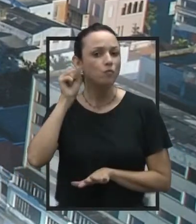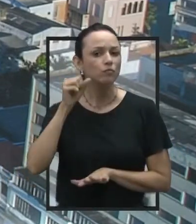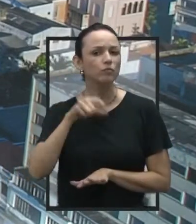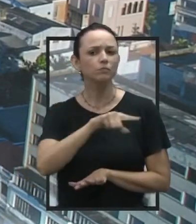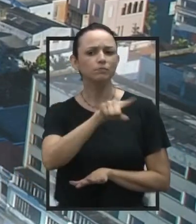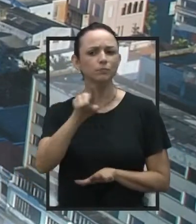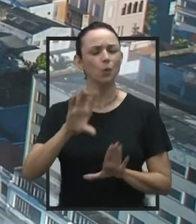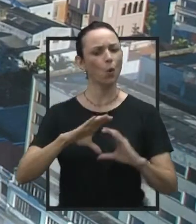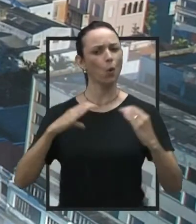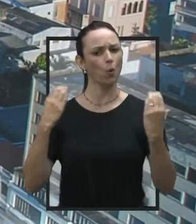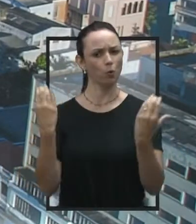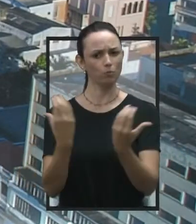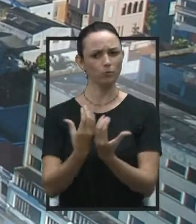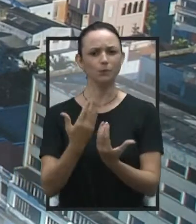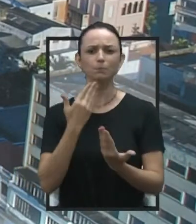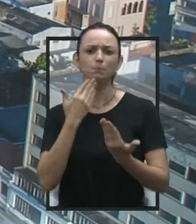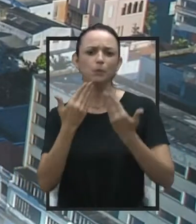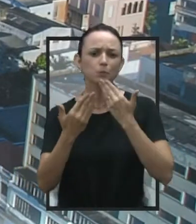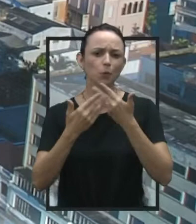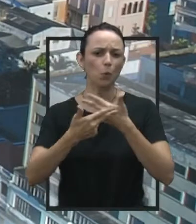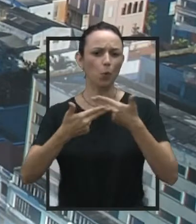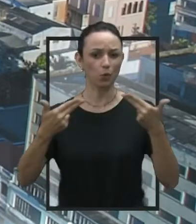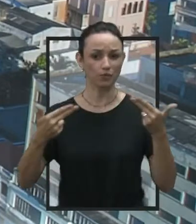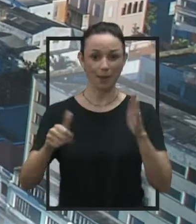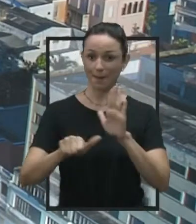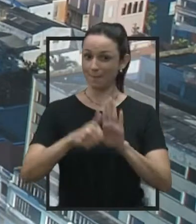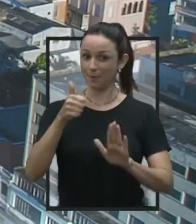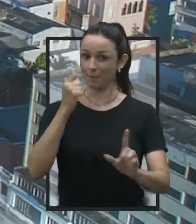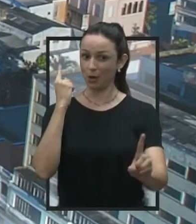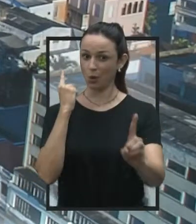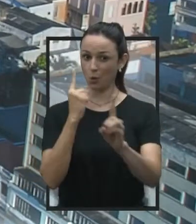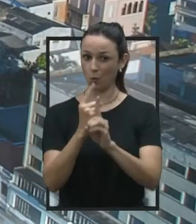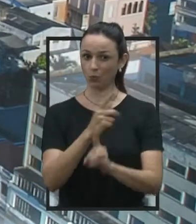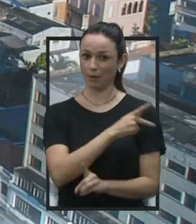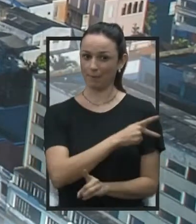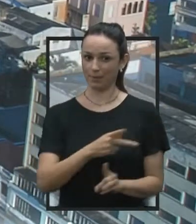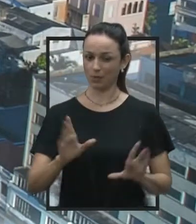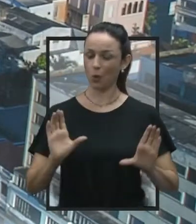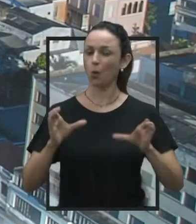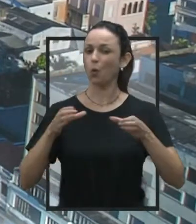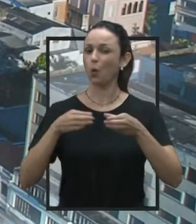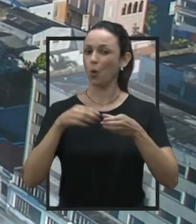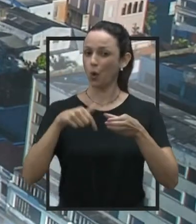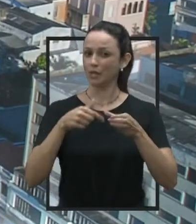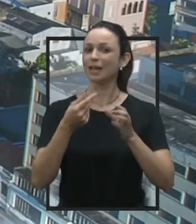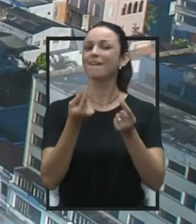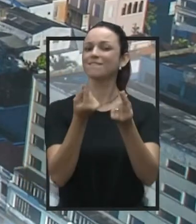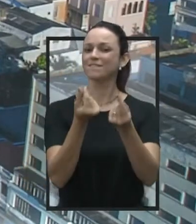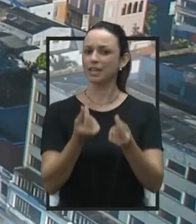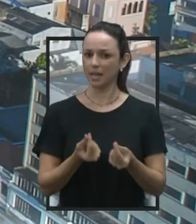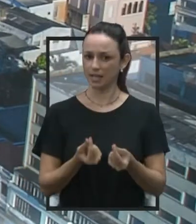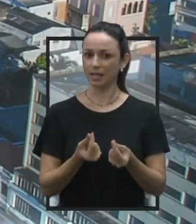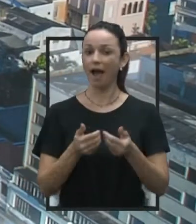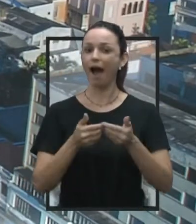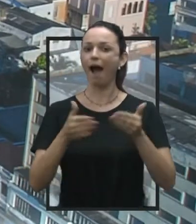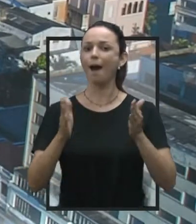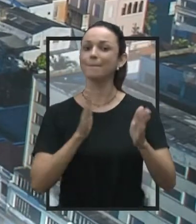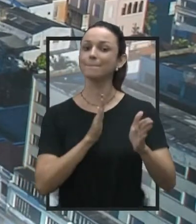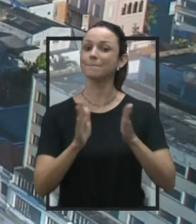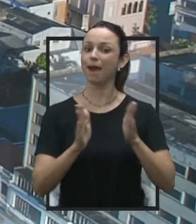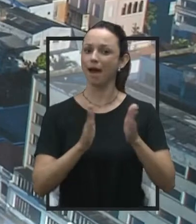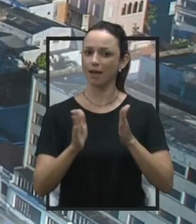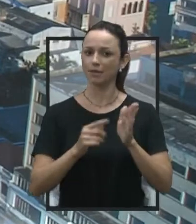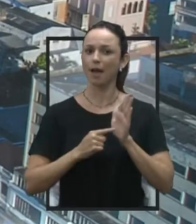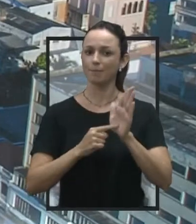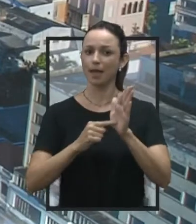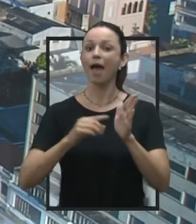da comunidade. É a partir deste primeiro encontro que o presidente da Comissão de Finanças abre prazo para a